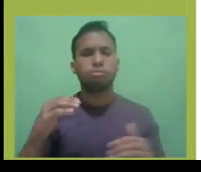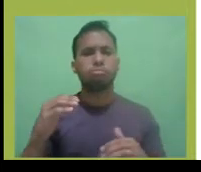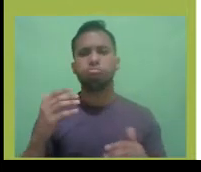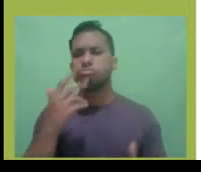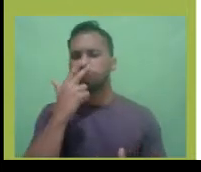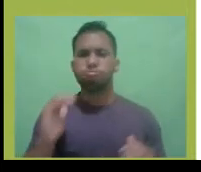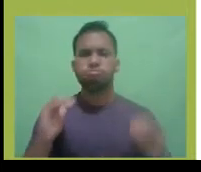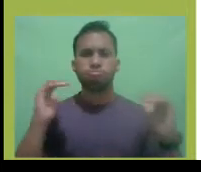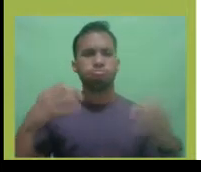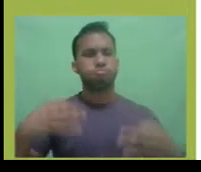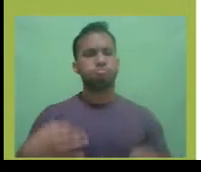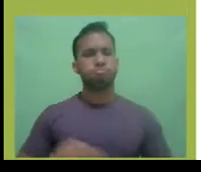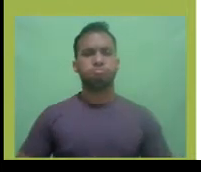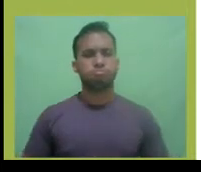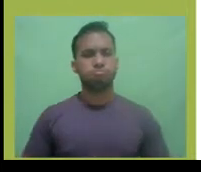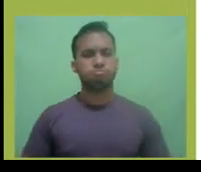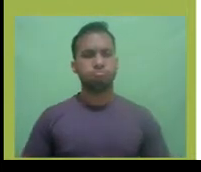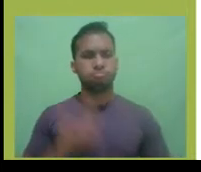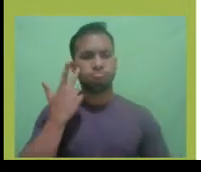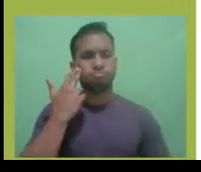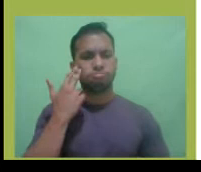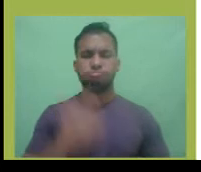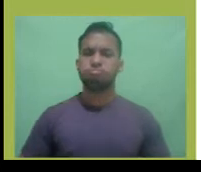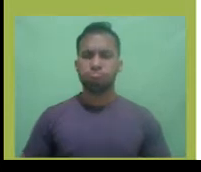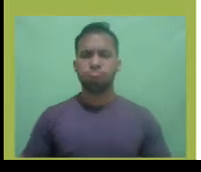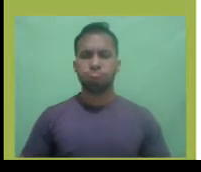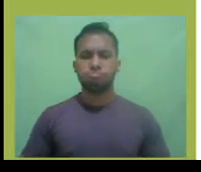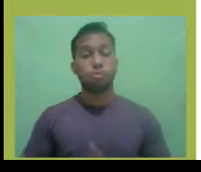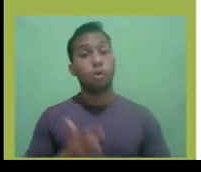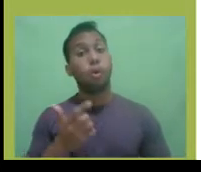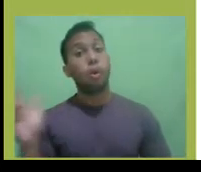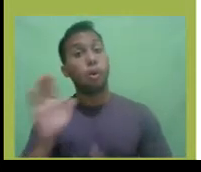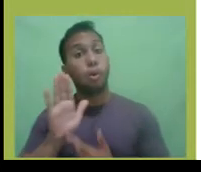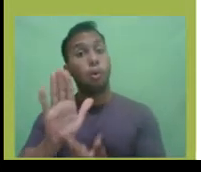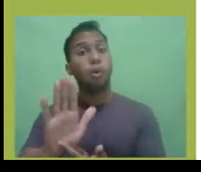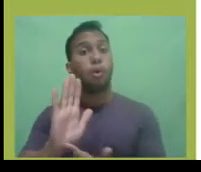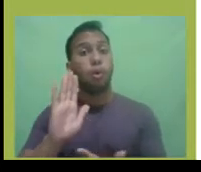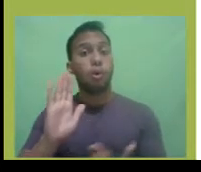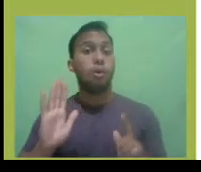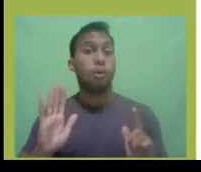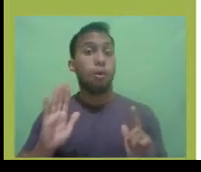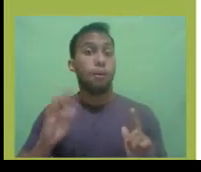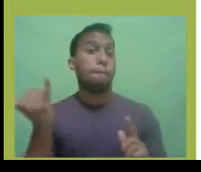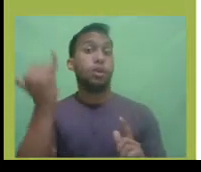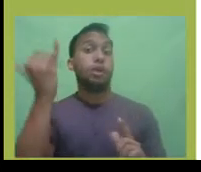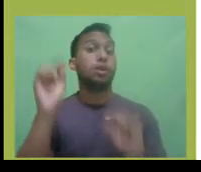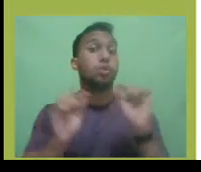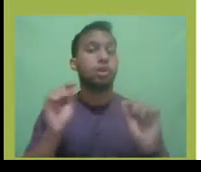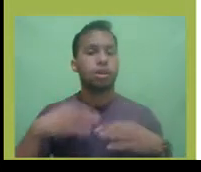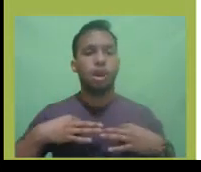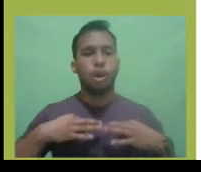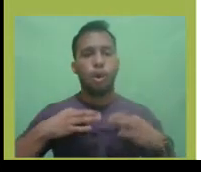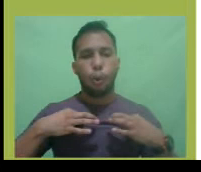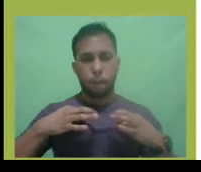te receber bem desta maneira. Outro ponto a se destacar é cuidado com a roupa que você vai se apresentar. Uma apresentação